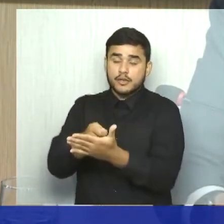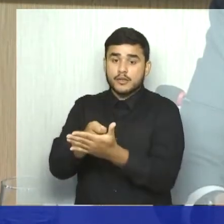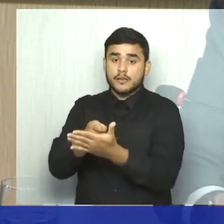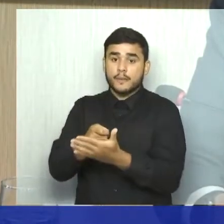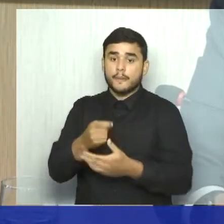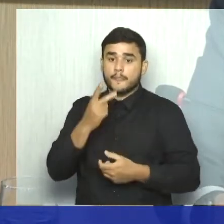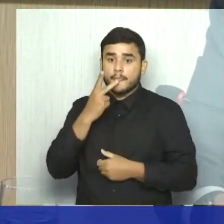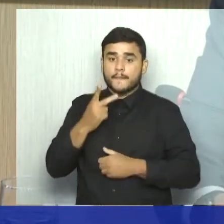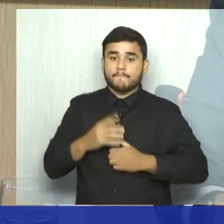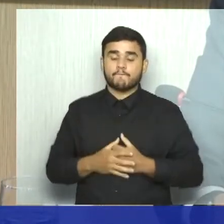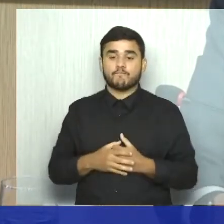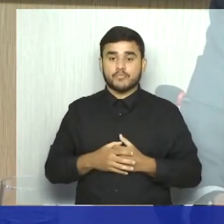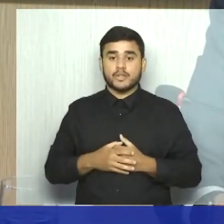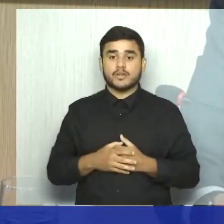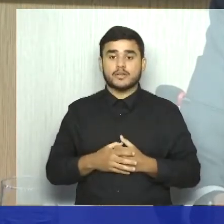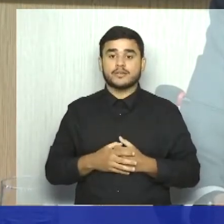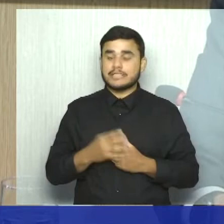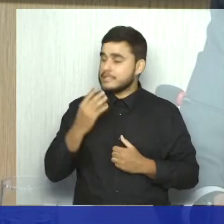Maurinho?